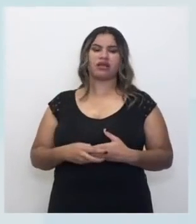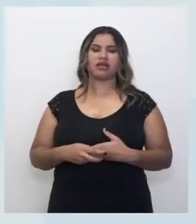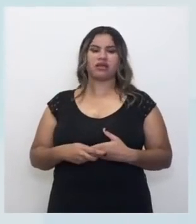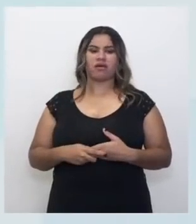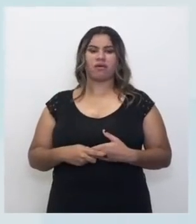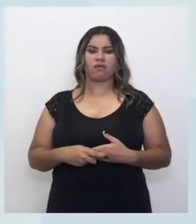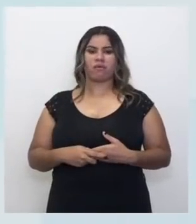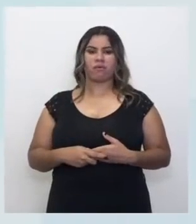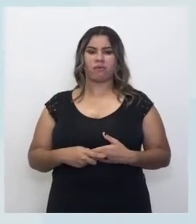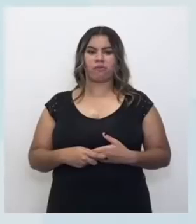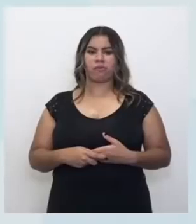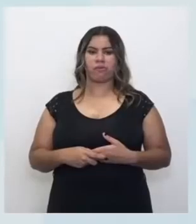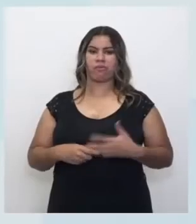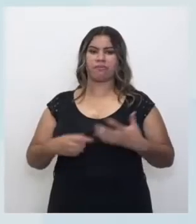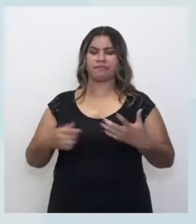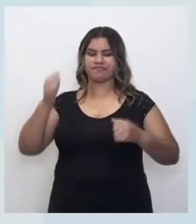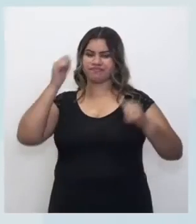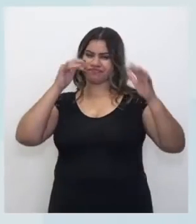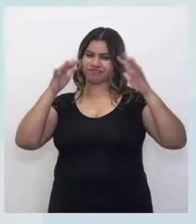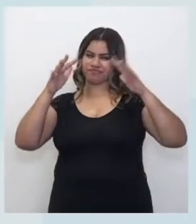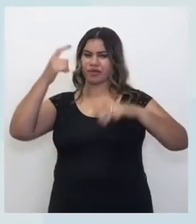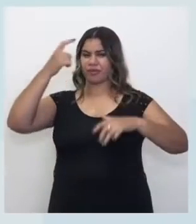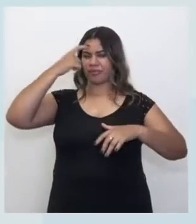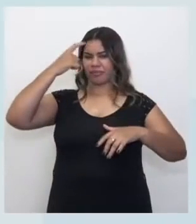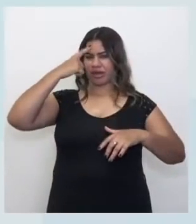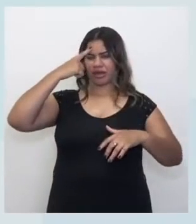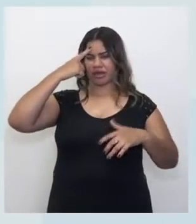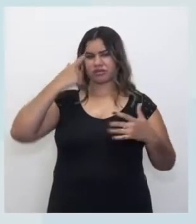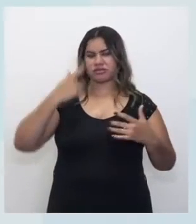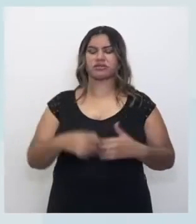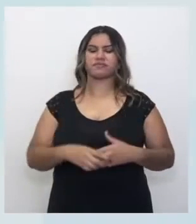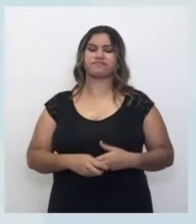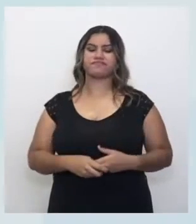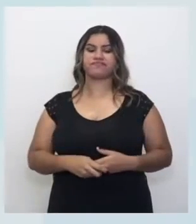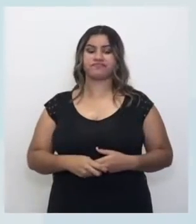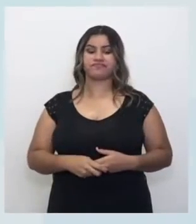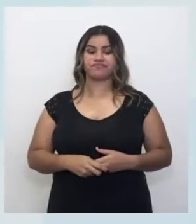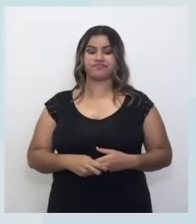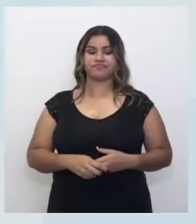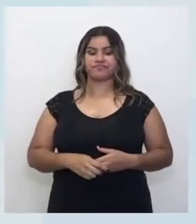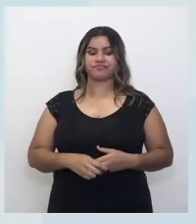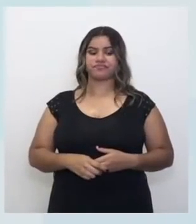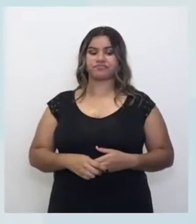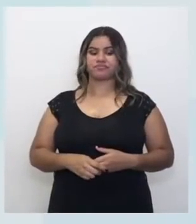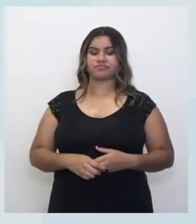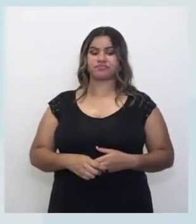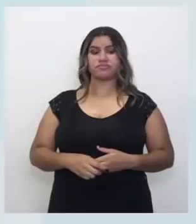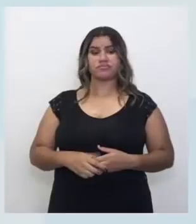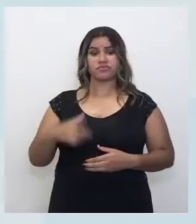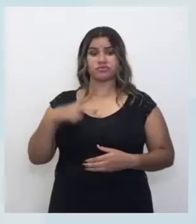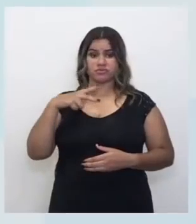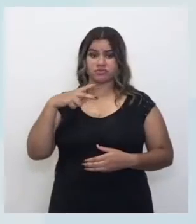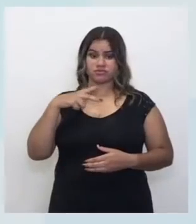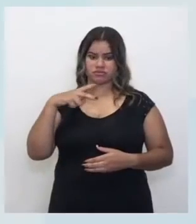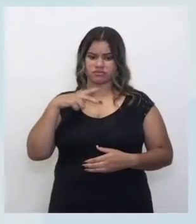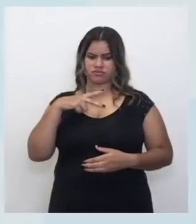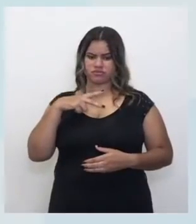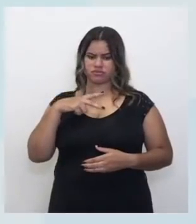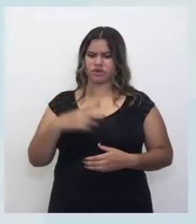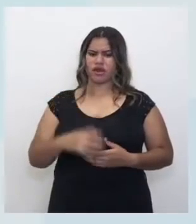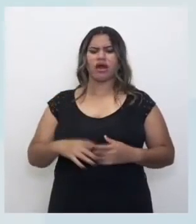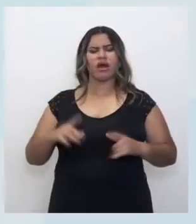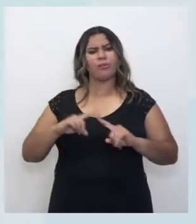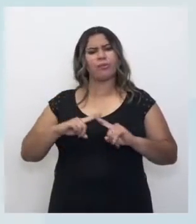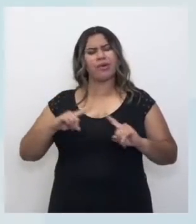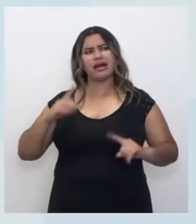a teorização, o pensamento, né? E a particularidade. Para a gente entender o que